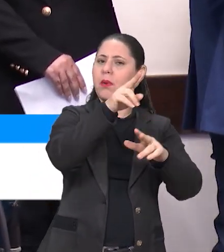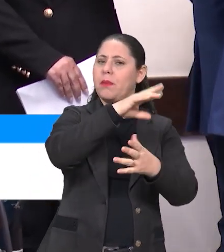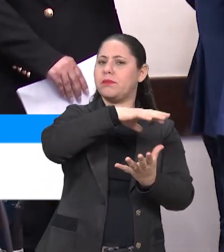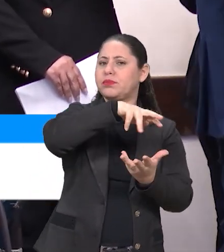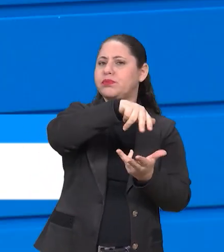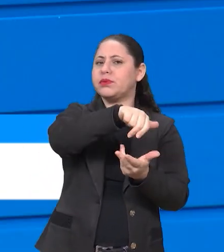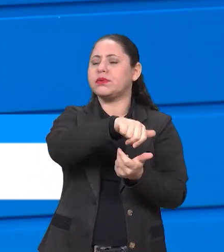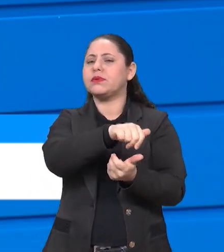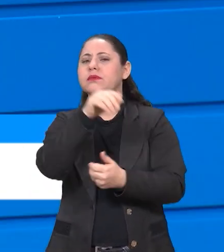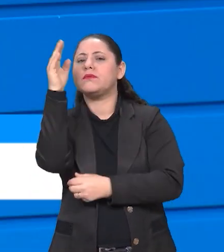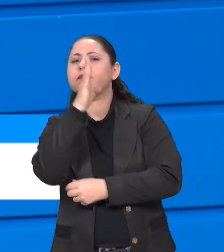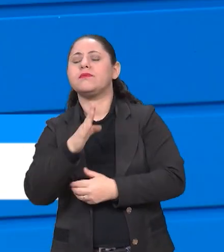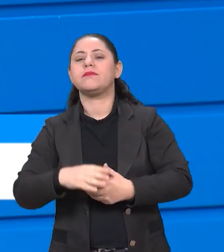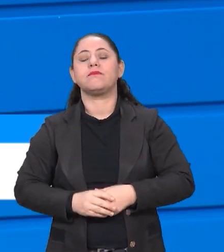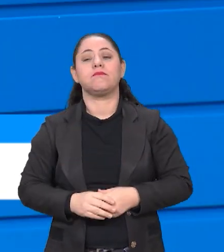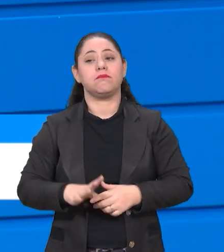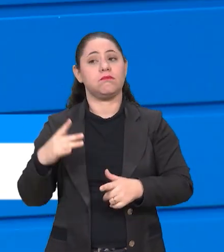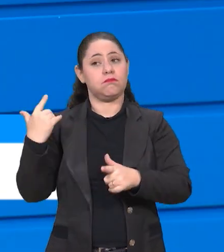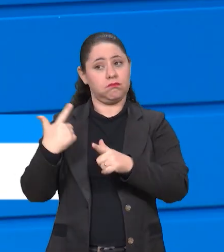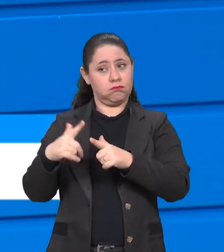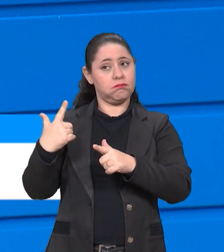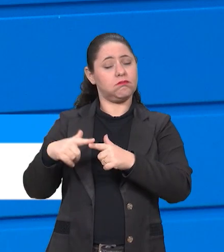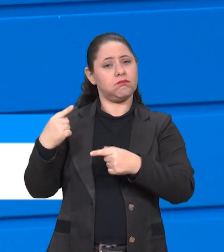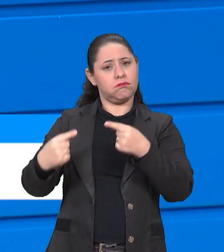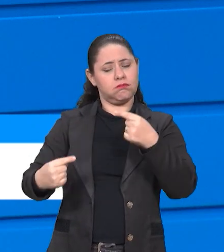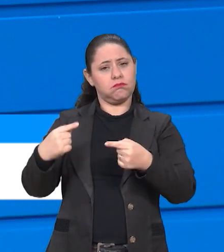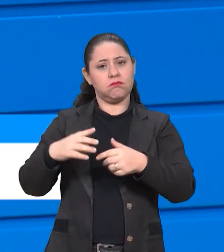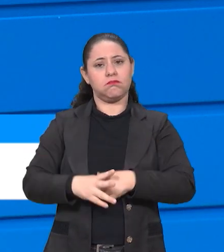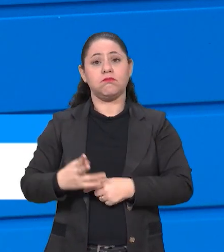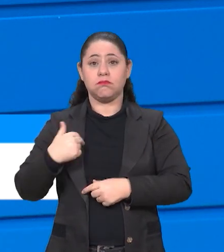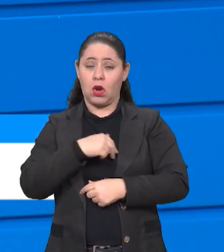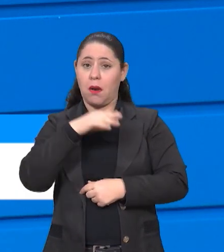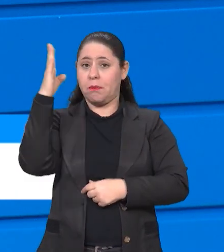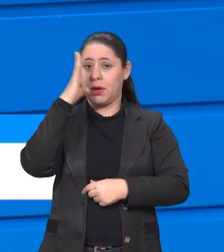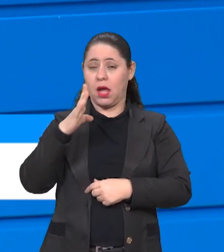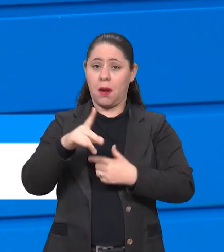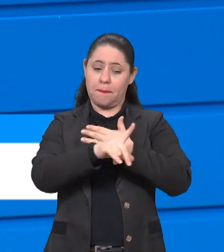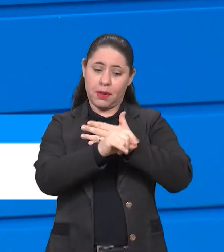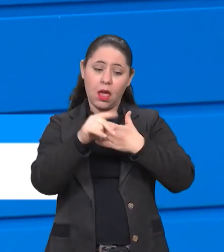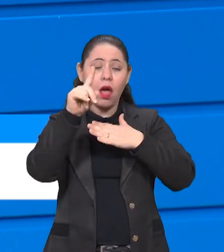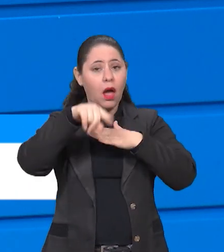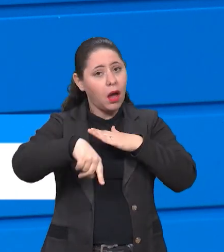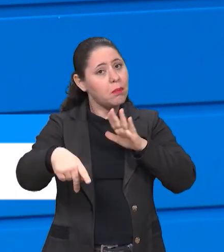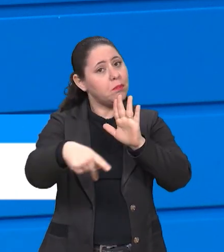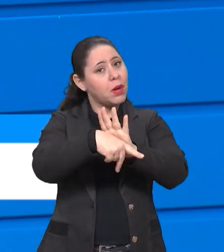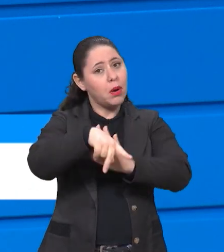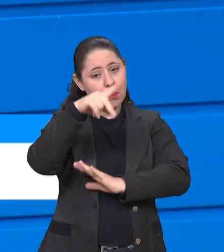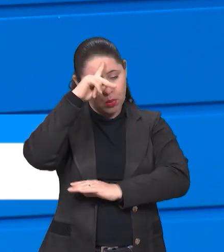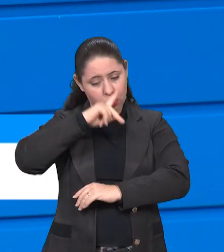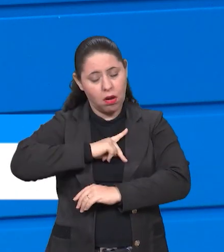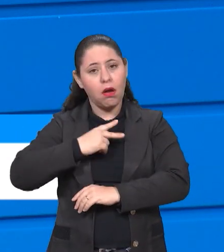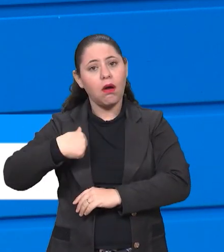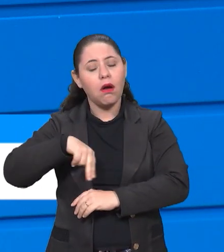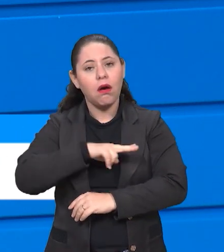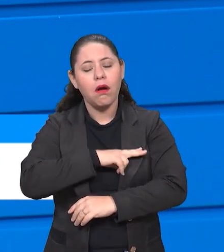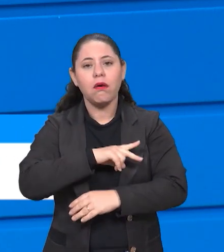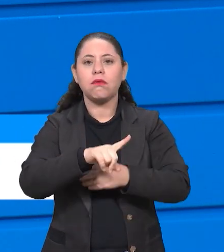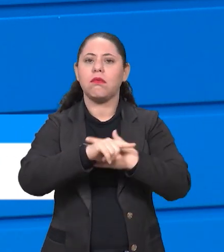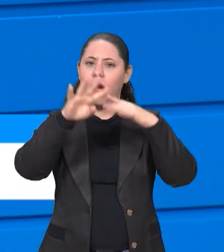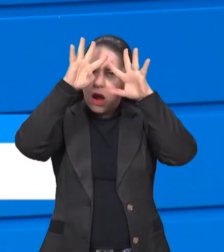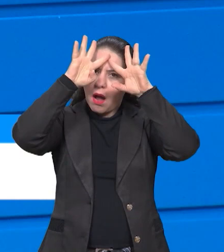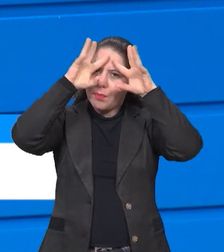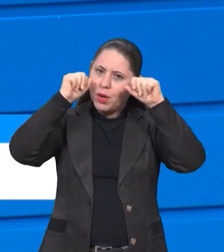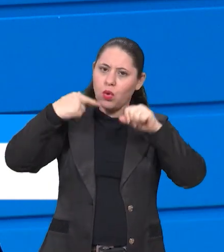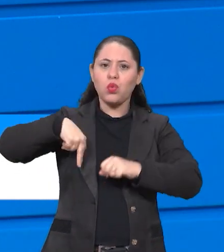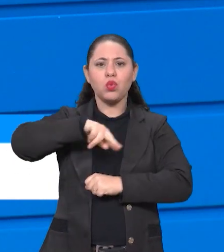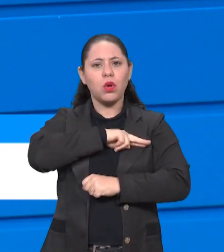do Brasil. O maior problema nosso que nós estamos tendo que discutir, porque nós somos brasileiros e o Pantanal é nosso. A